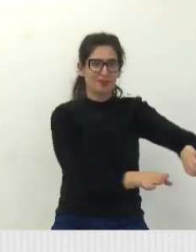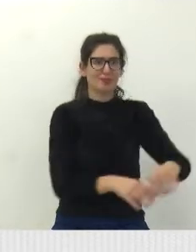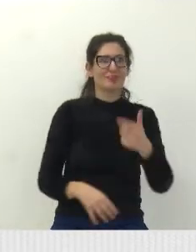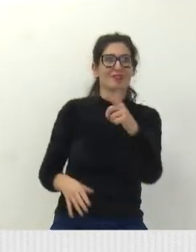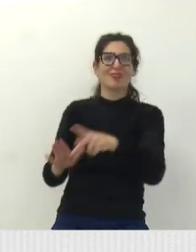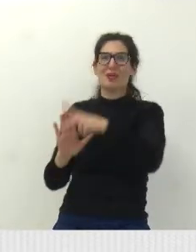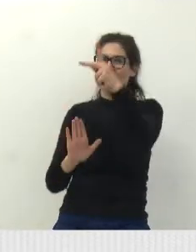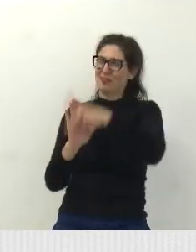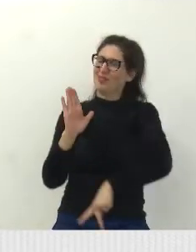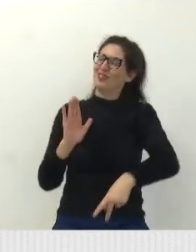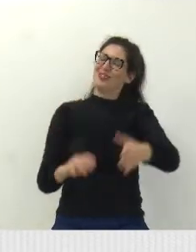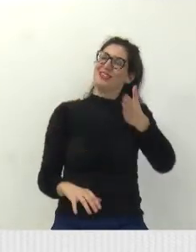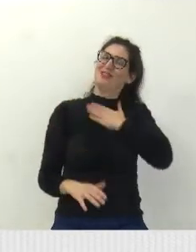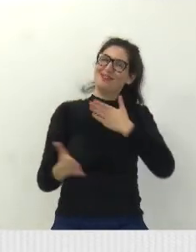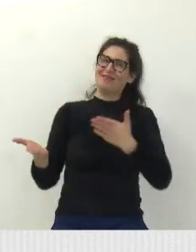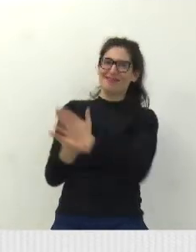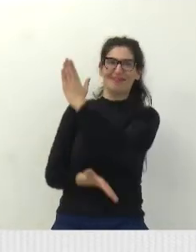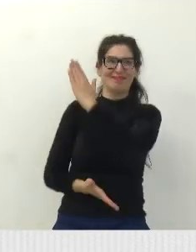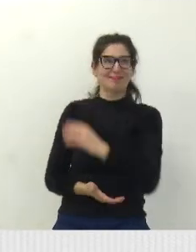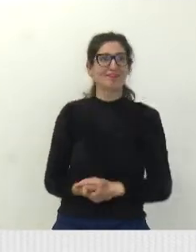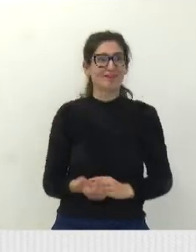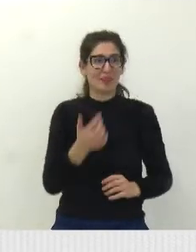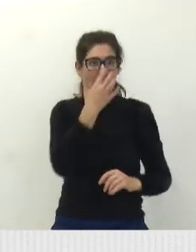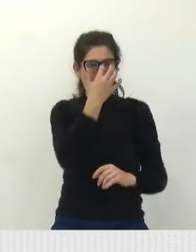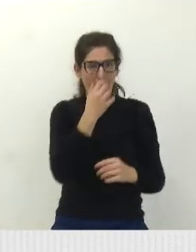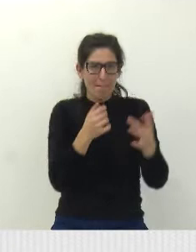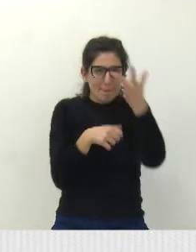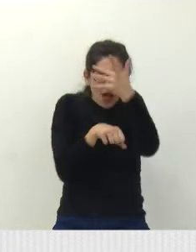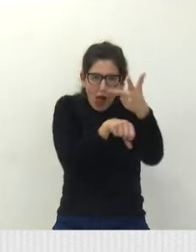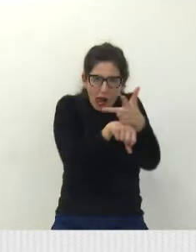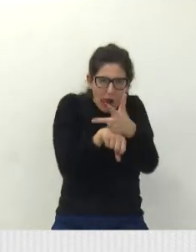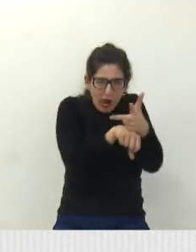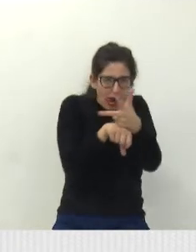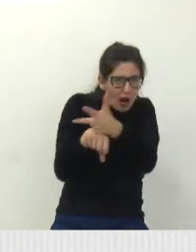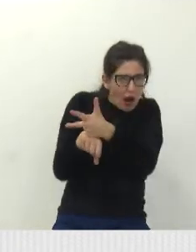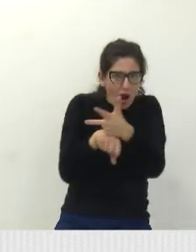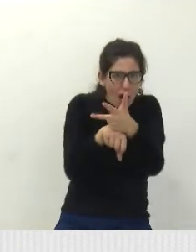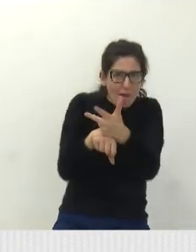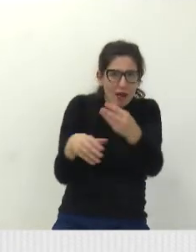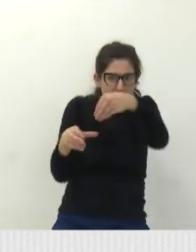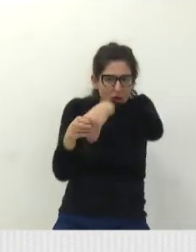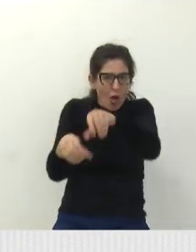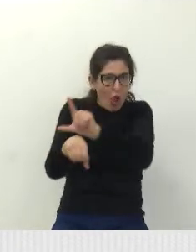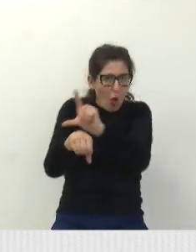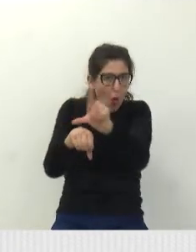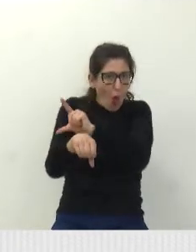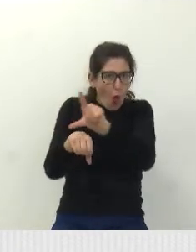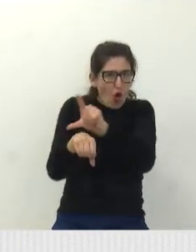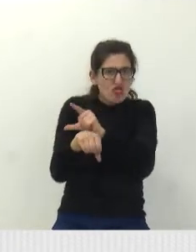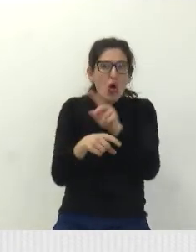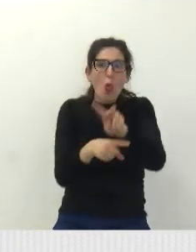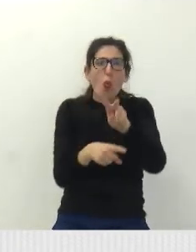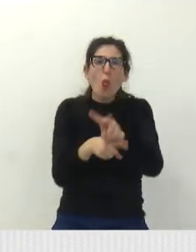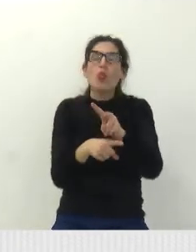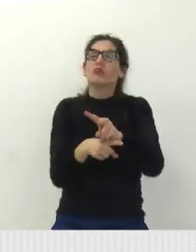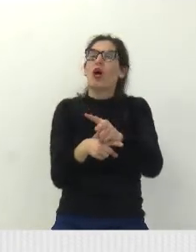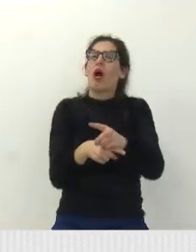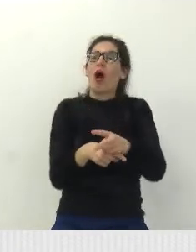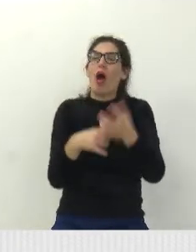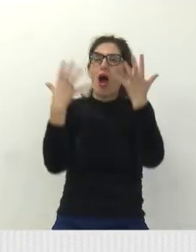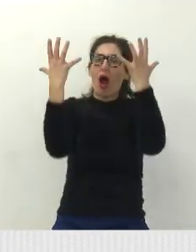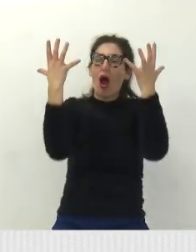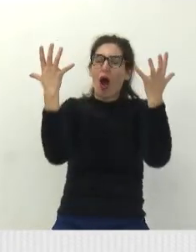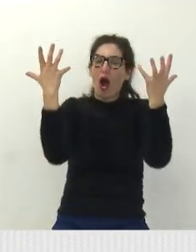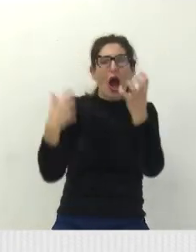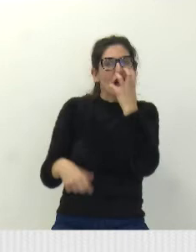que foi aprovado, obriga a instalação de circuito interno de filmagens, câmeras em pet shops e clínicas veterinárias. Essa lei ela